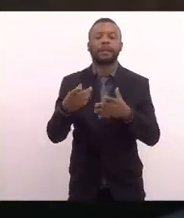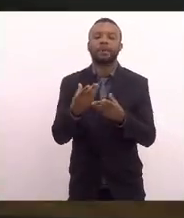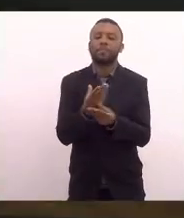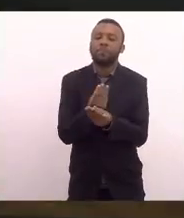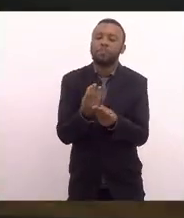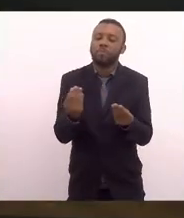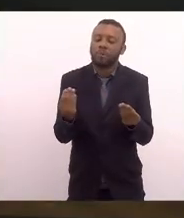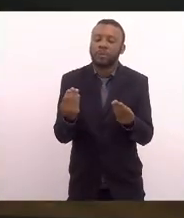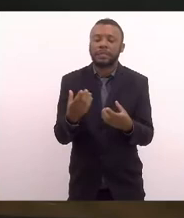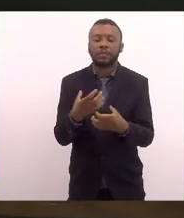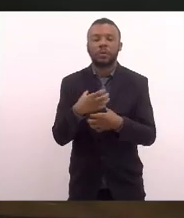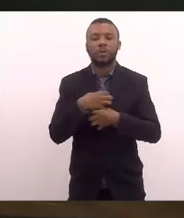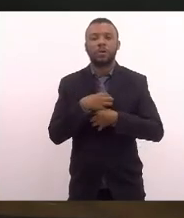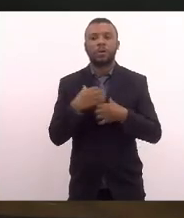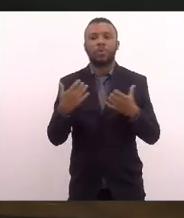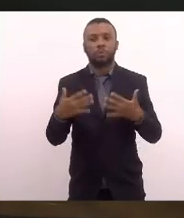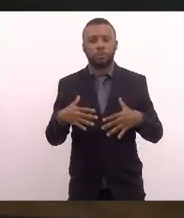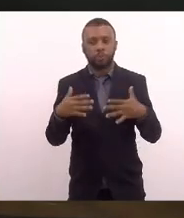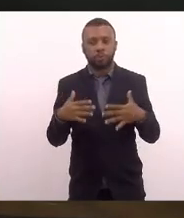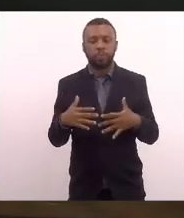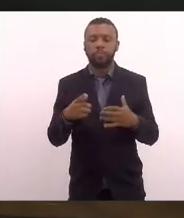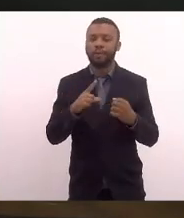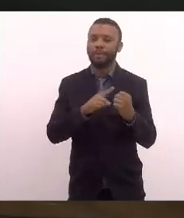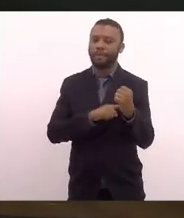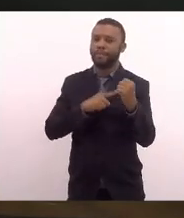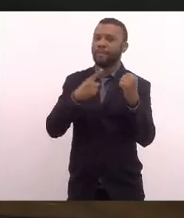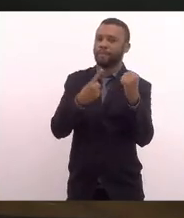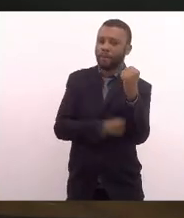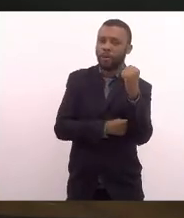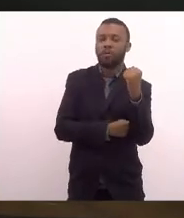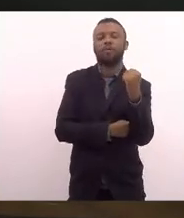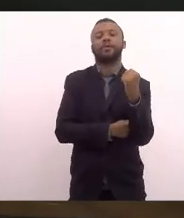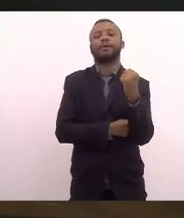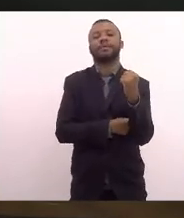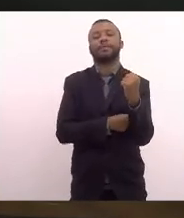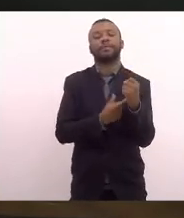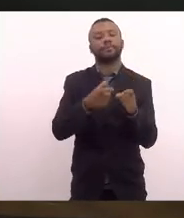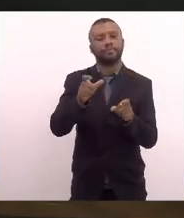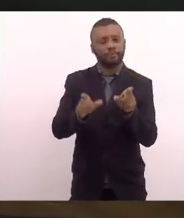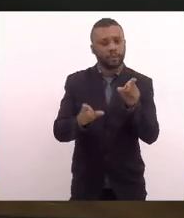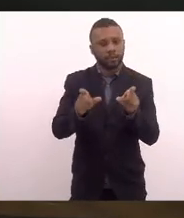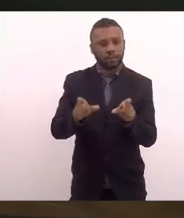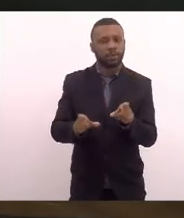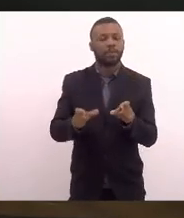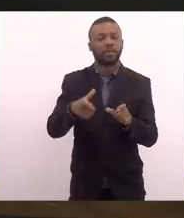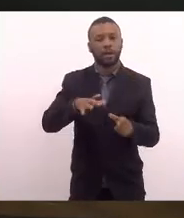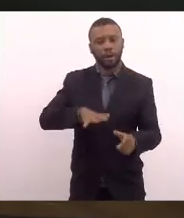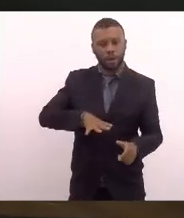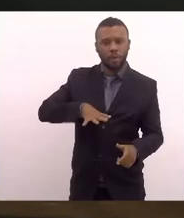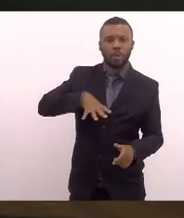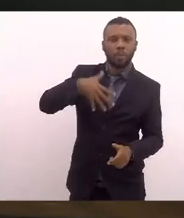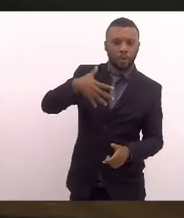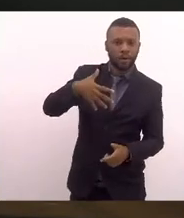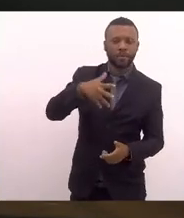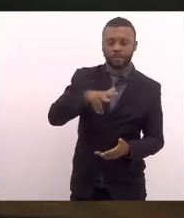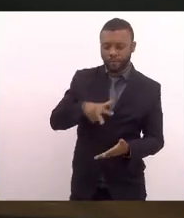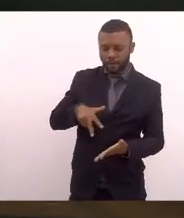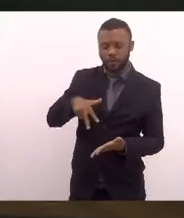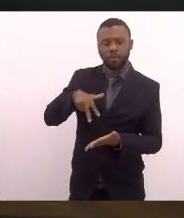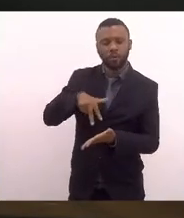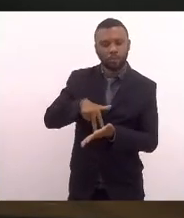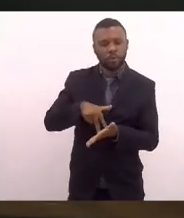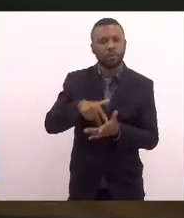repleto de força, de gente corajosa, de gente